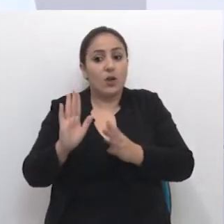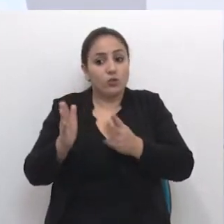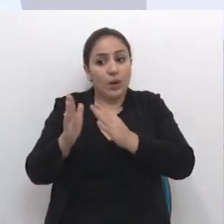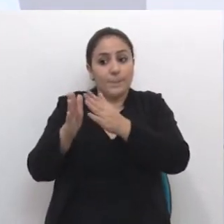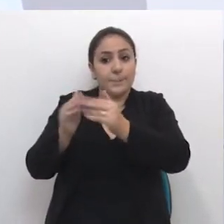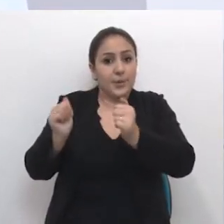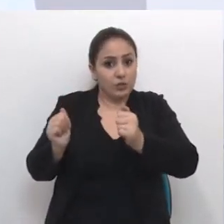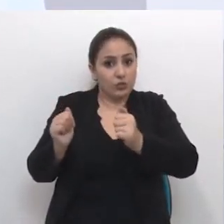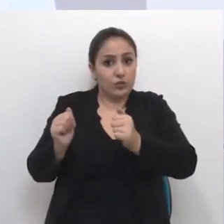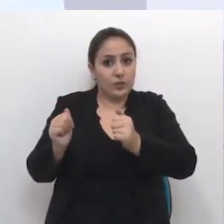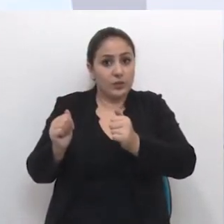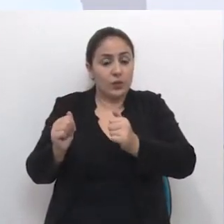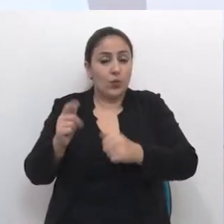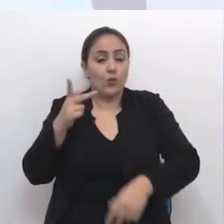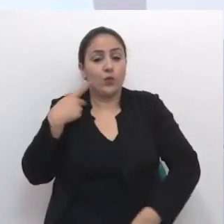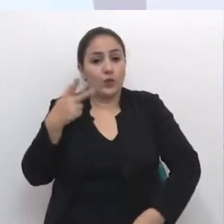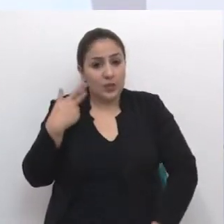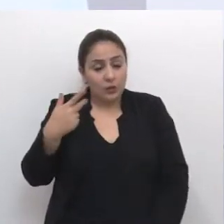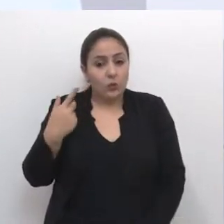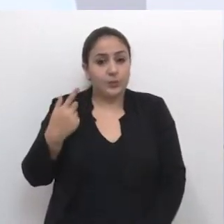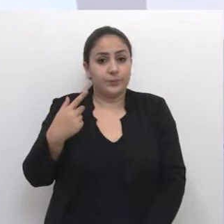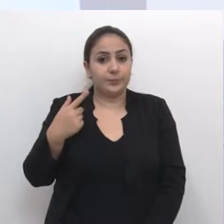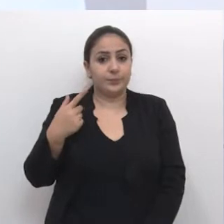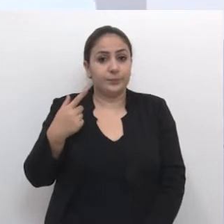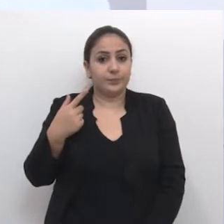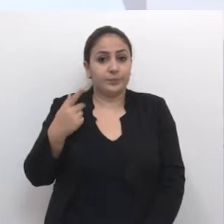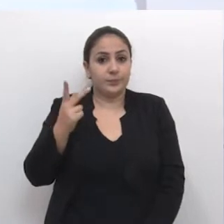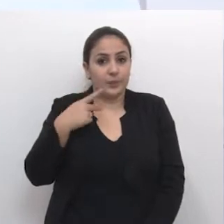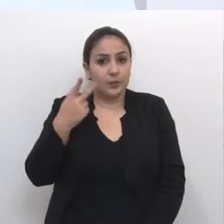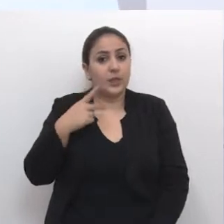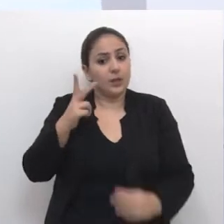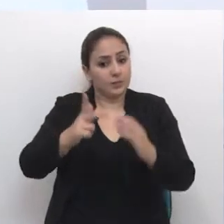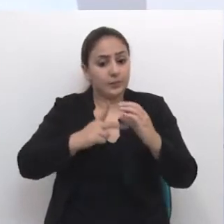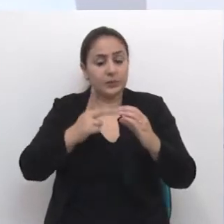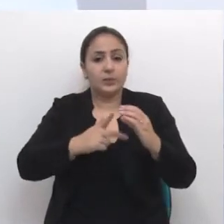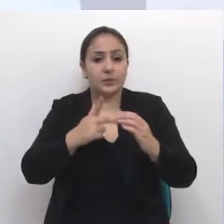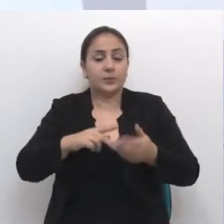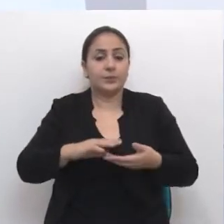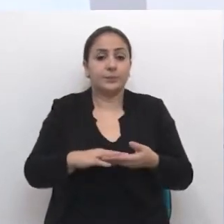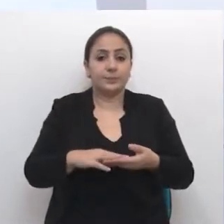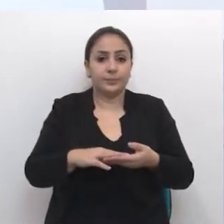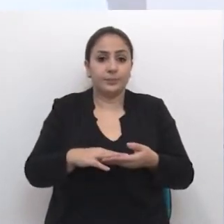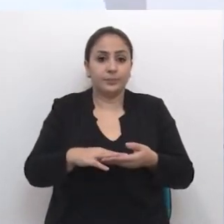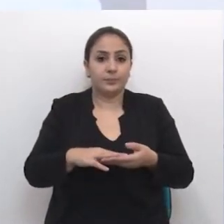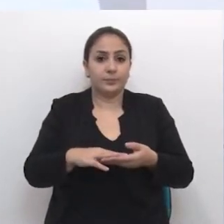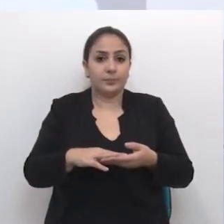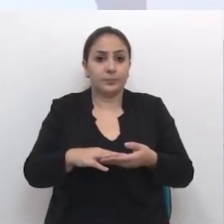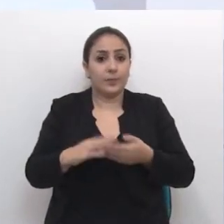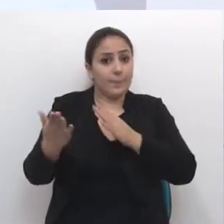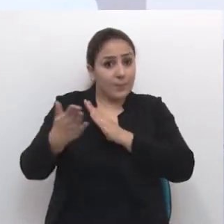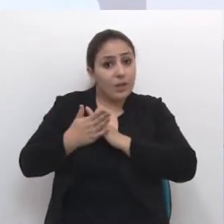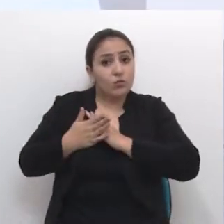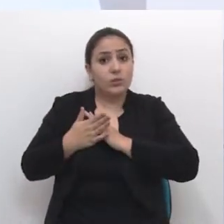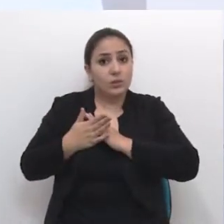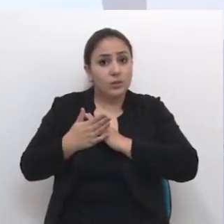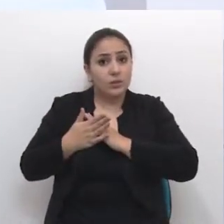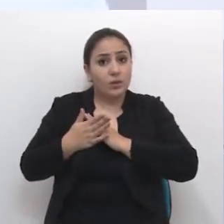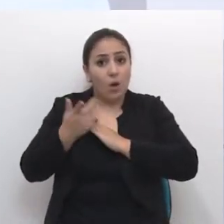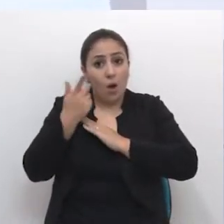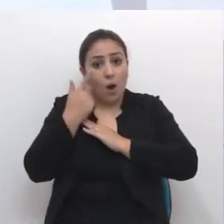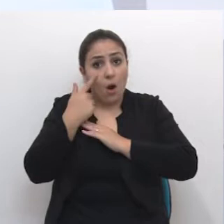pedido para que os vereadores da Câmara de Vereadores me ajudem.